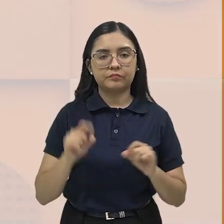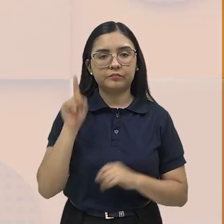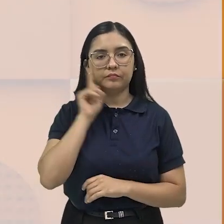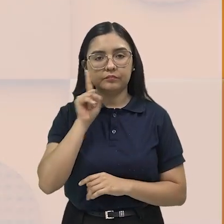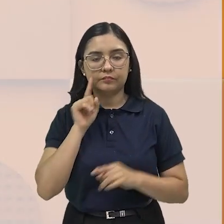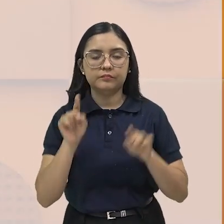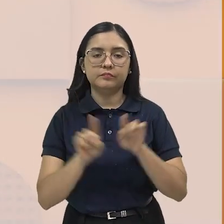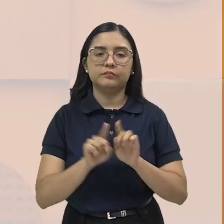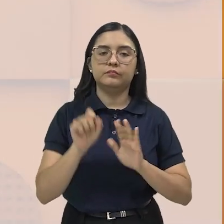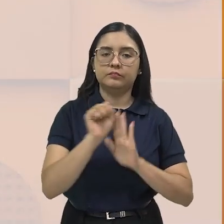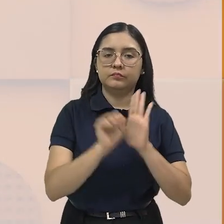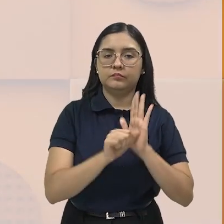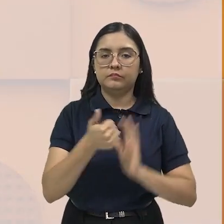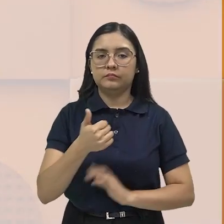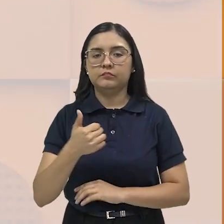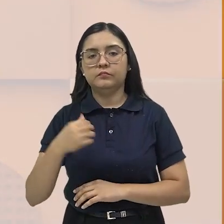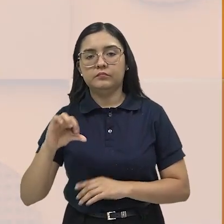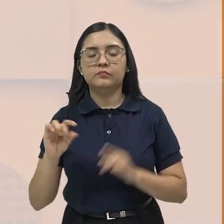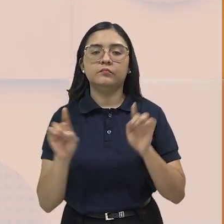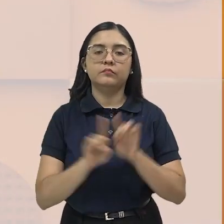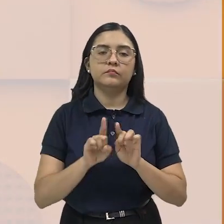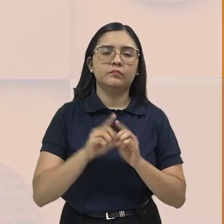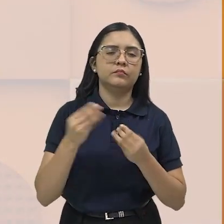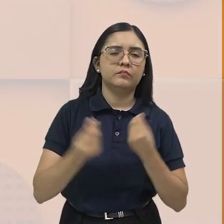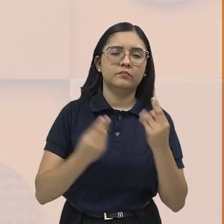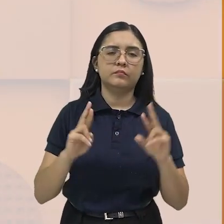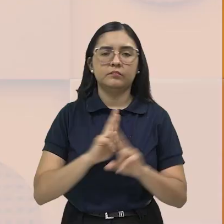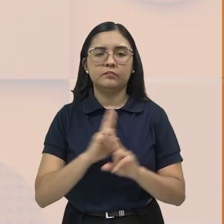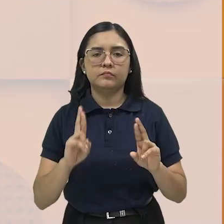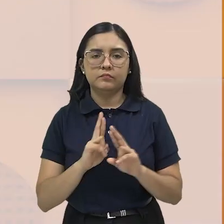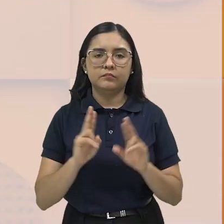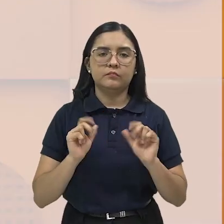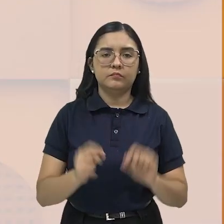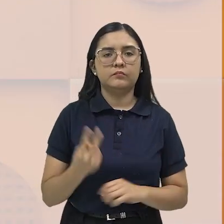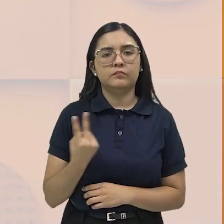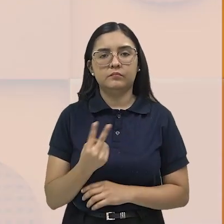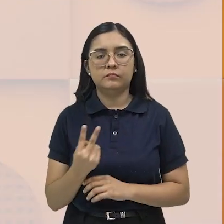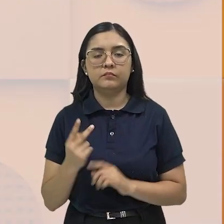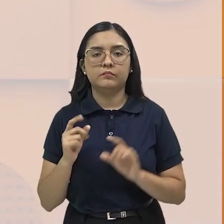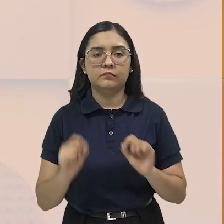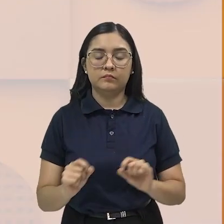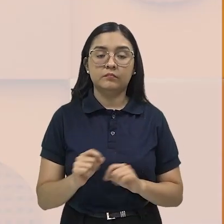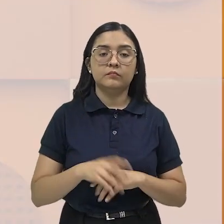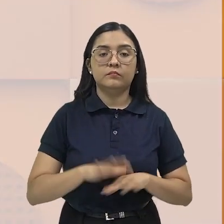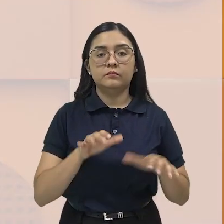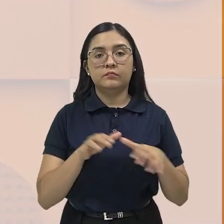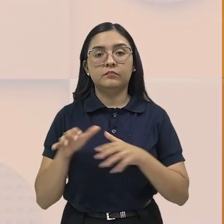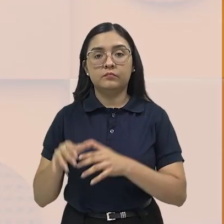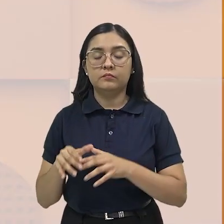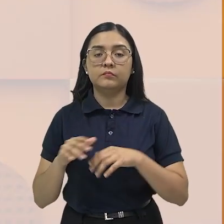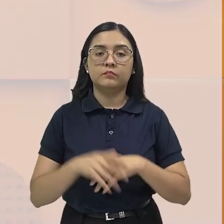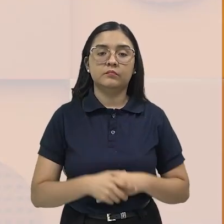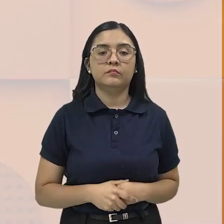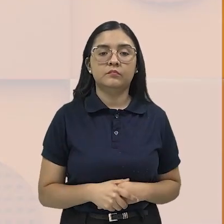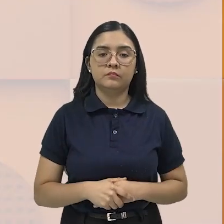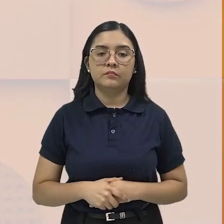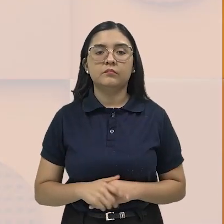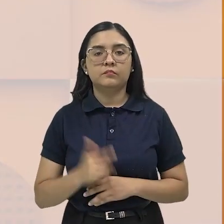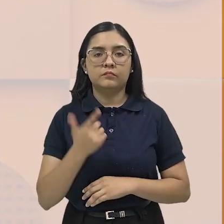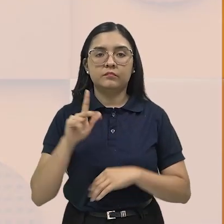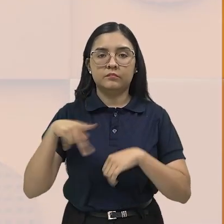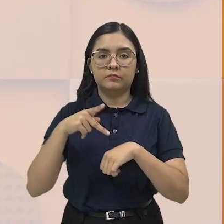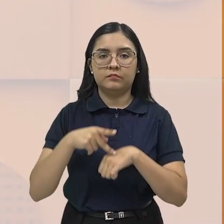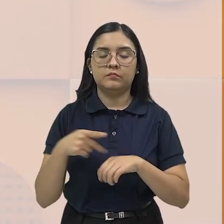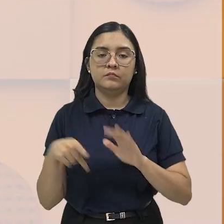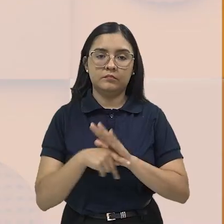Unidos, século XIX e também a forma de relacionamento entre essa superpotência emergente e os demais países